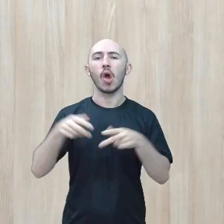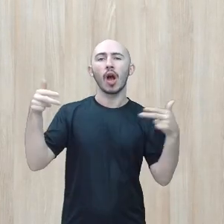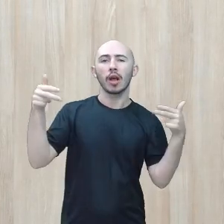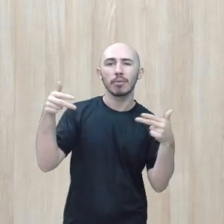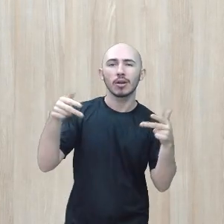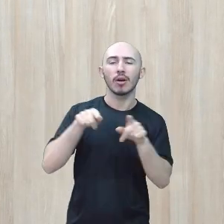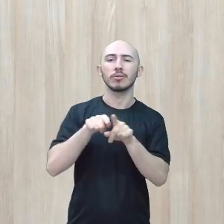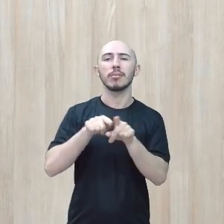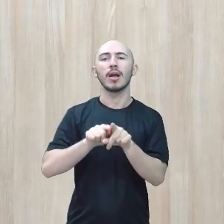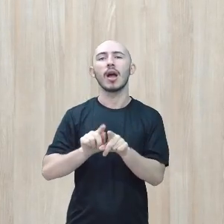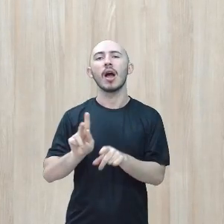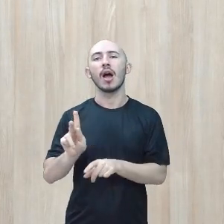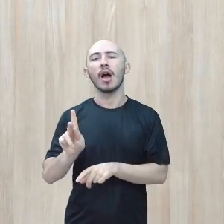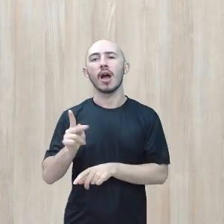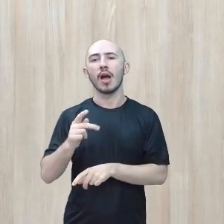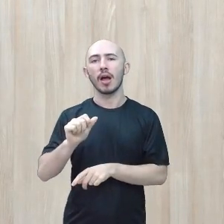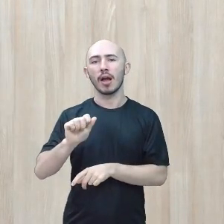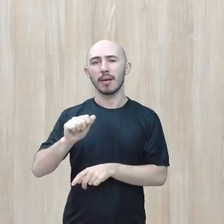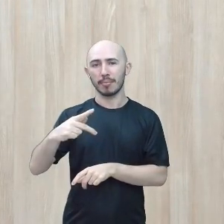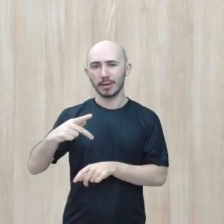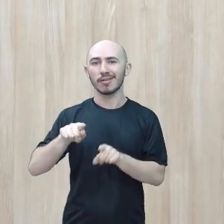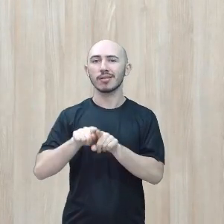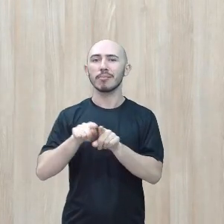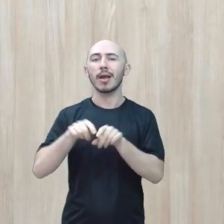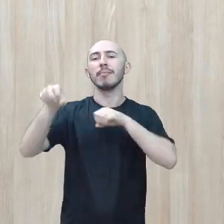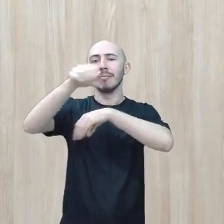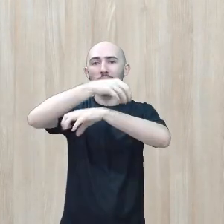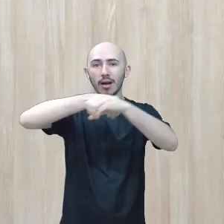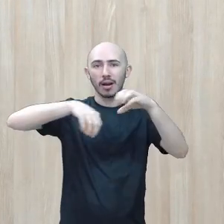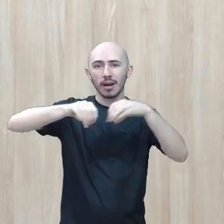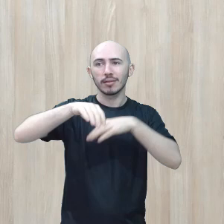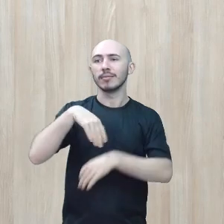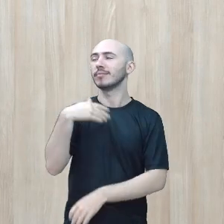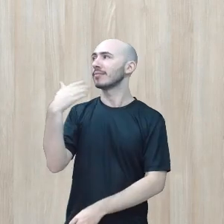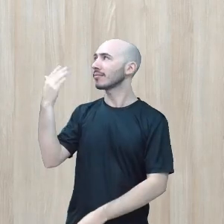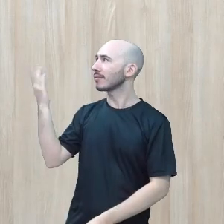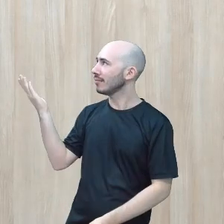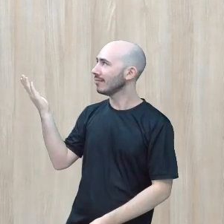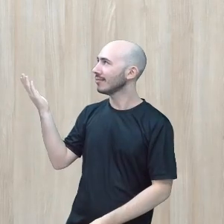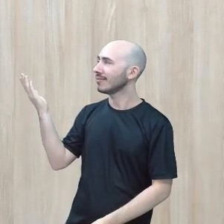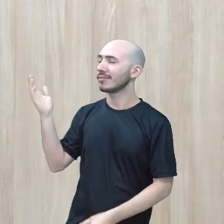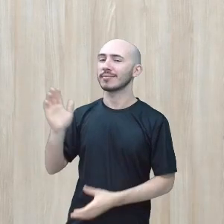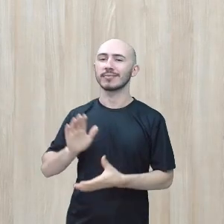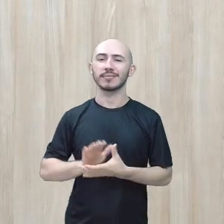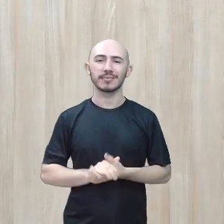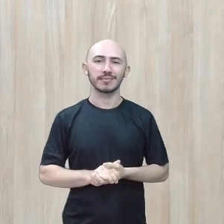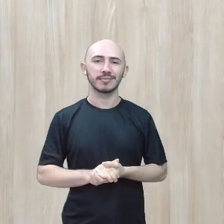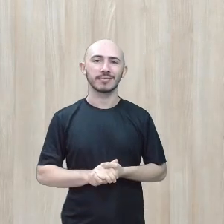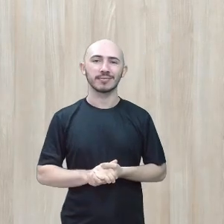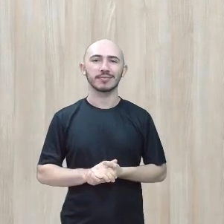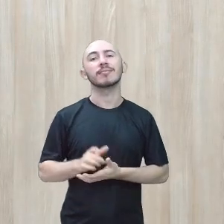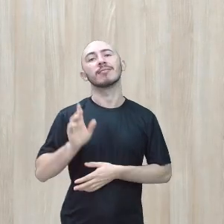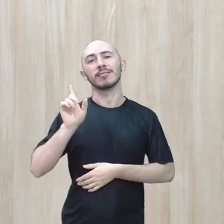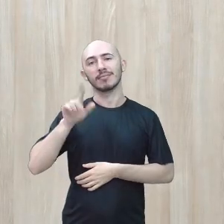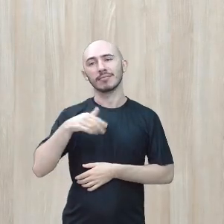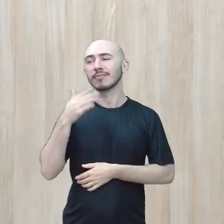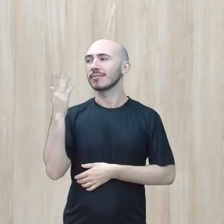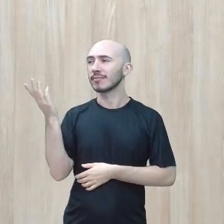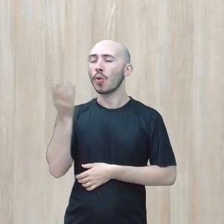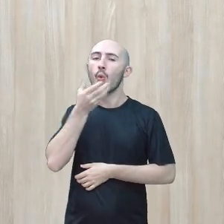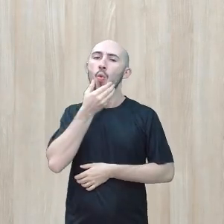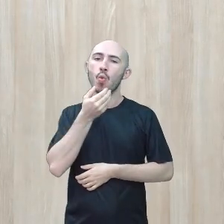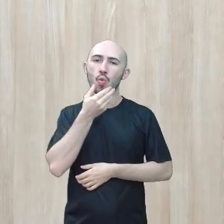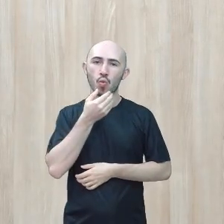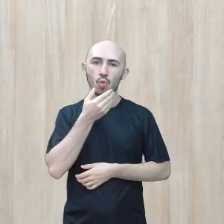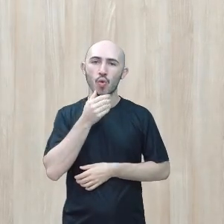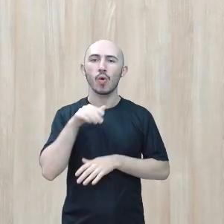rap, do rock e das baladas. Olha aí, esse aqui é o cara